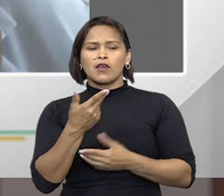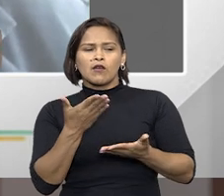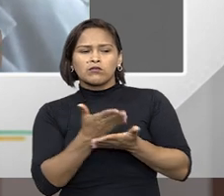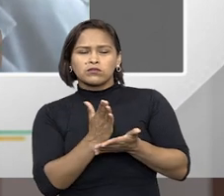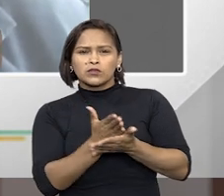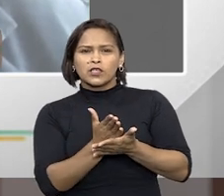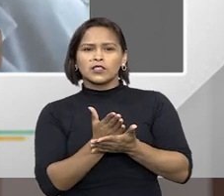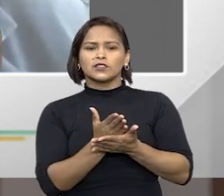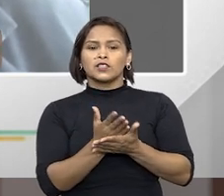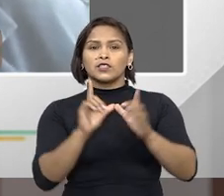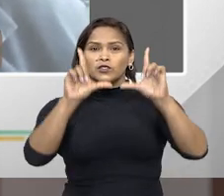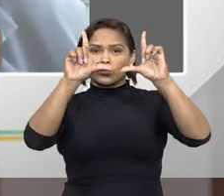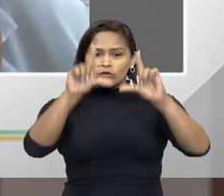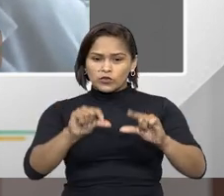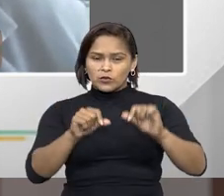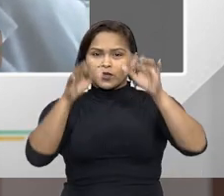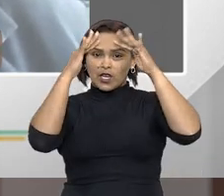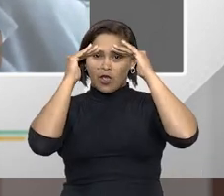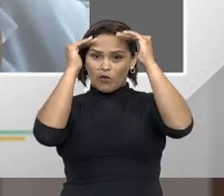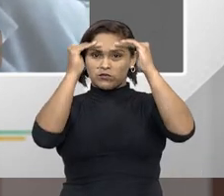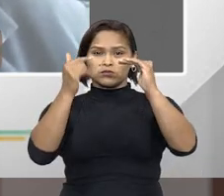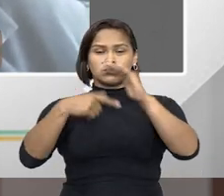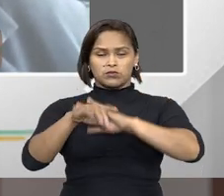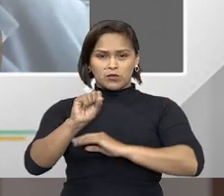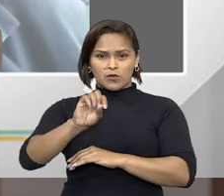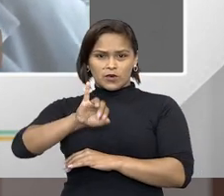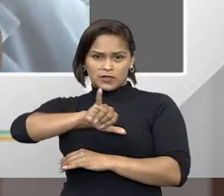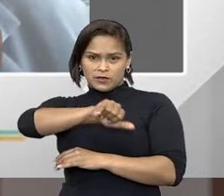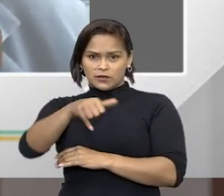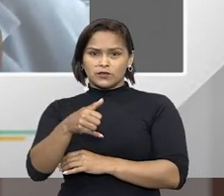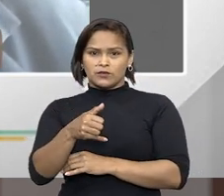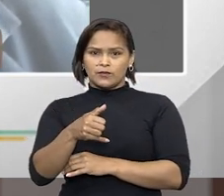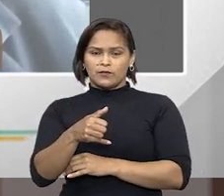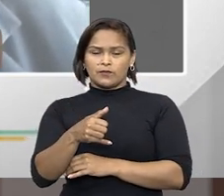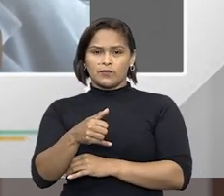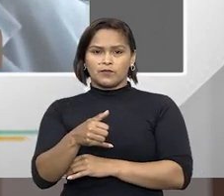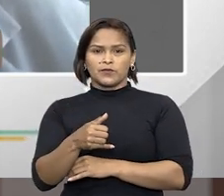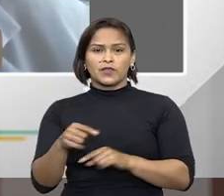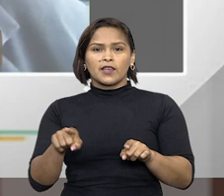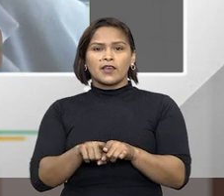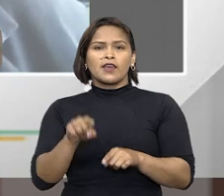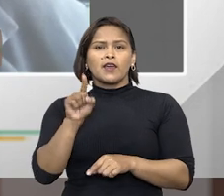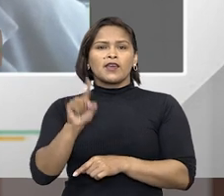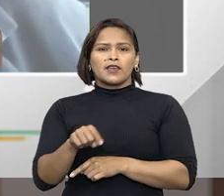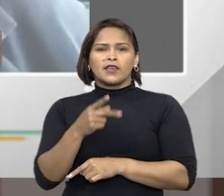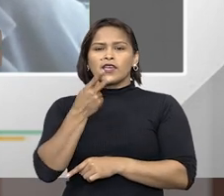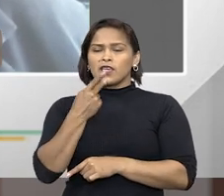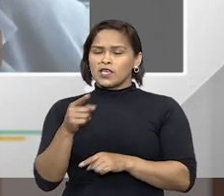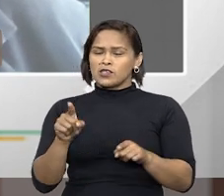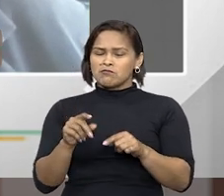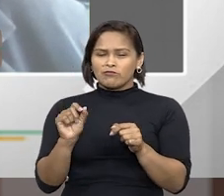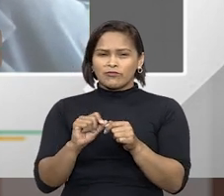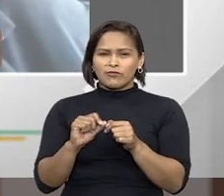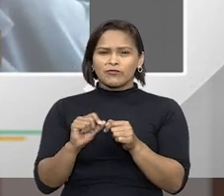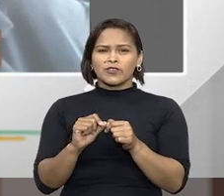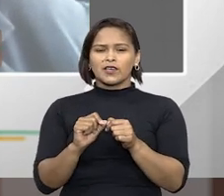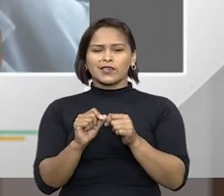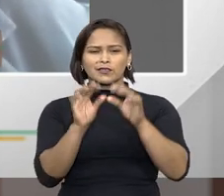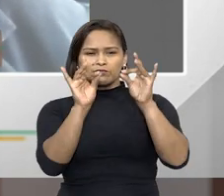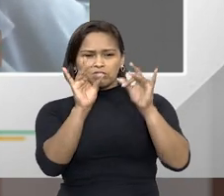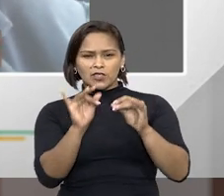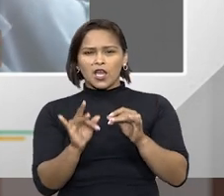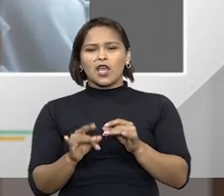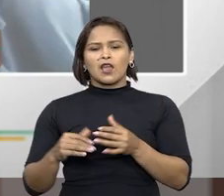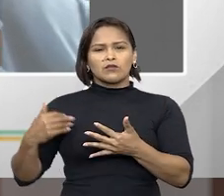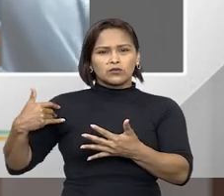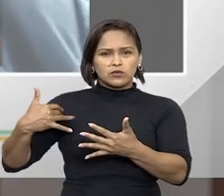desafogar o Superior Tribunal de Justiça. E isso vem sendo feito gradativamente à